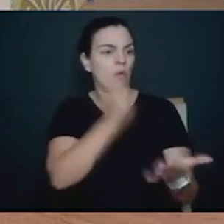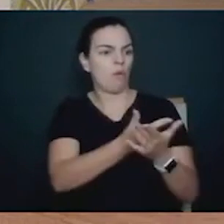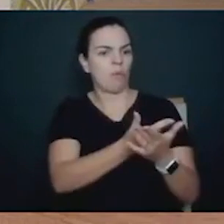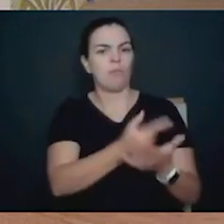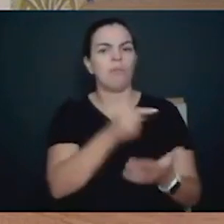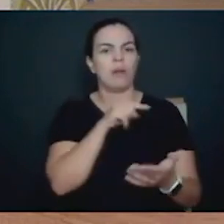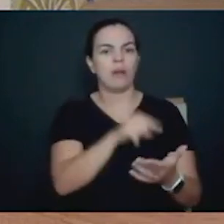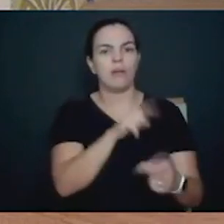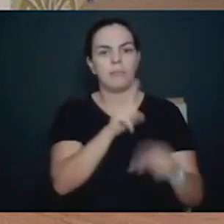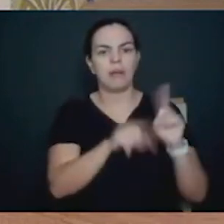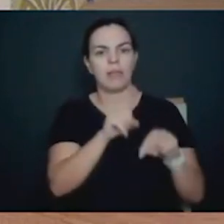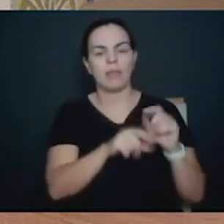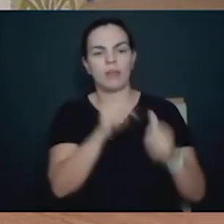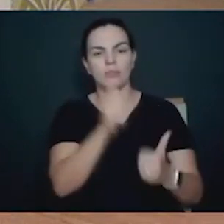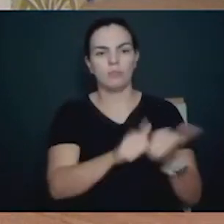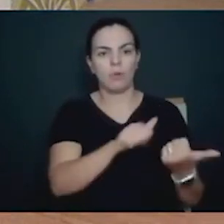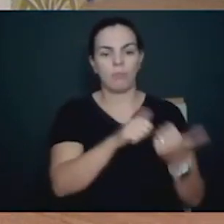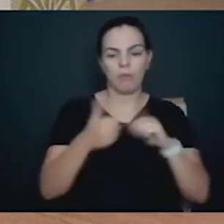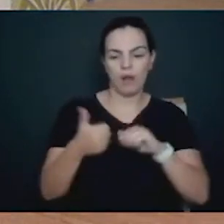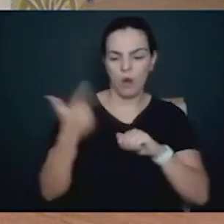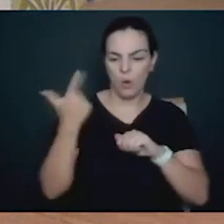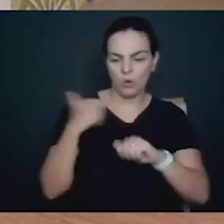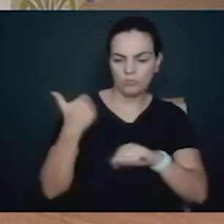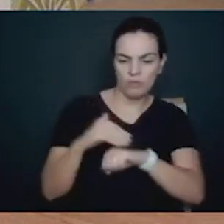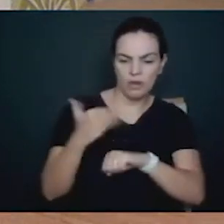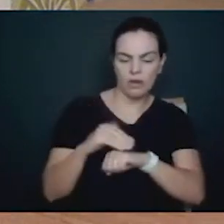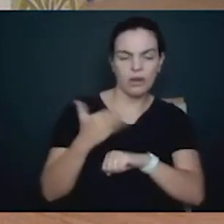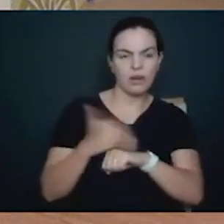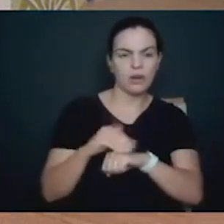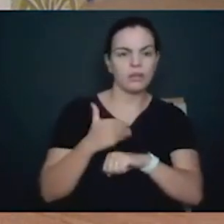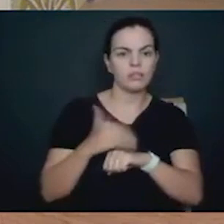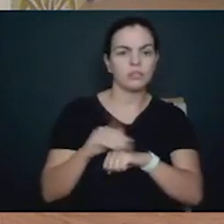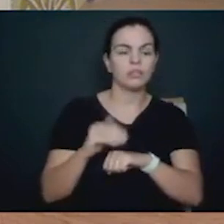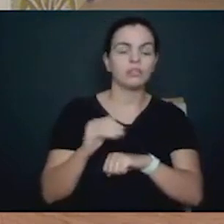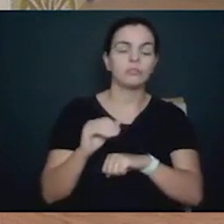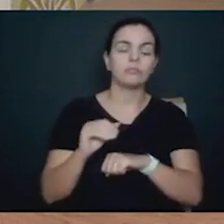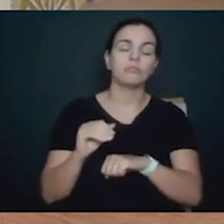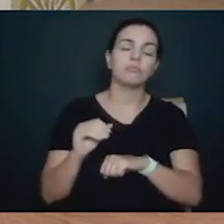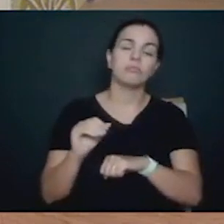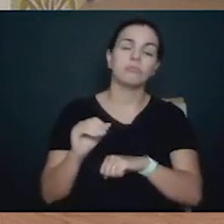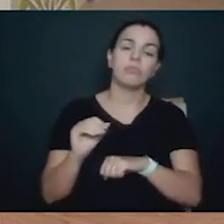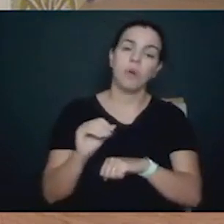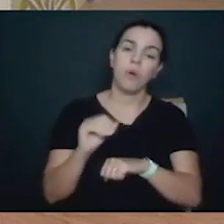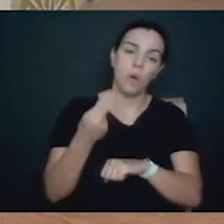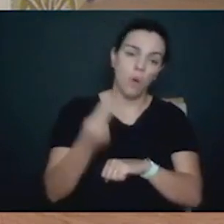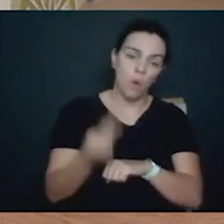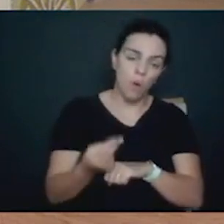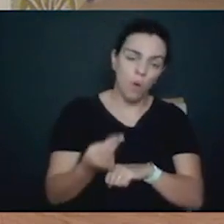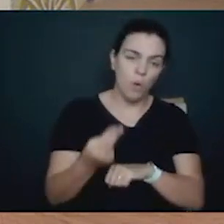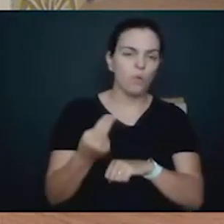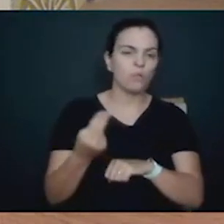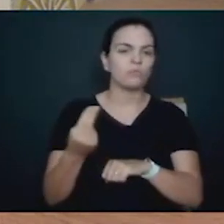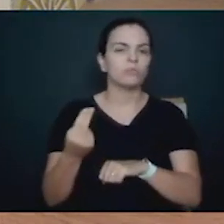prática adequadamente da modalidade de sua preferência ou simplesmente adquirir um tênis para uma caminhada do dia a